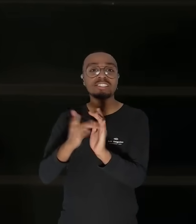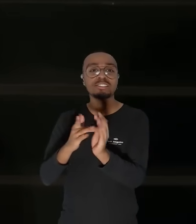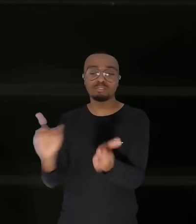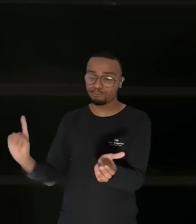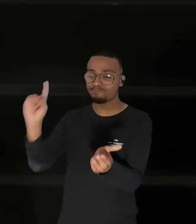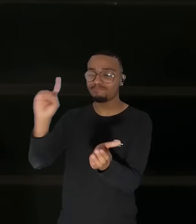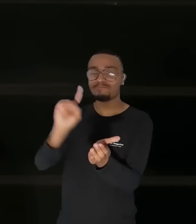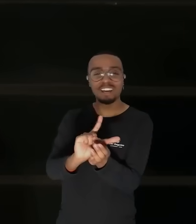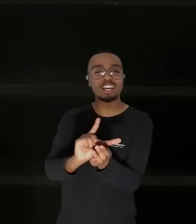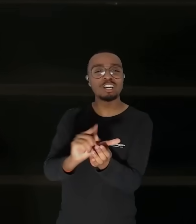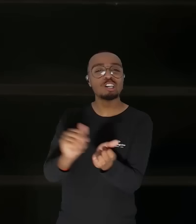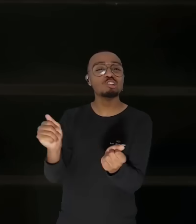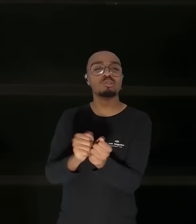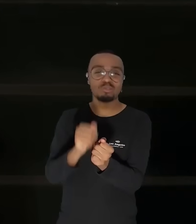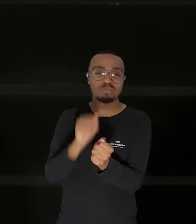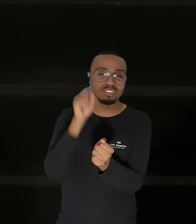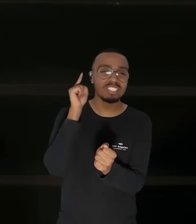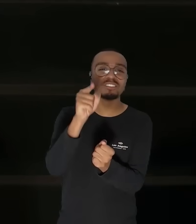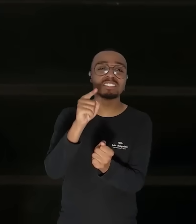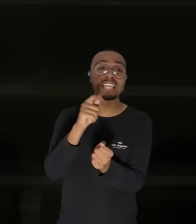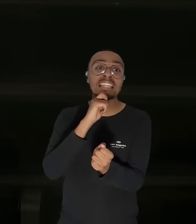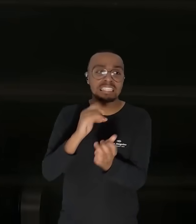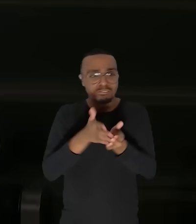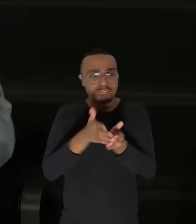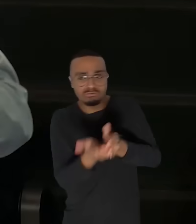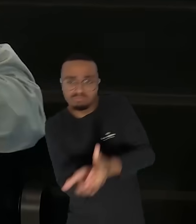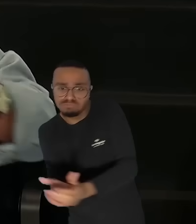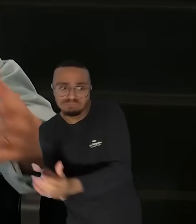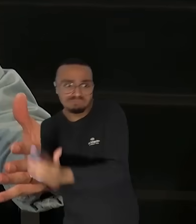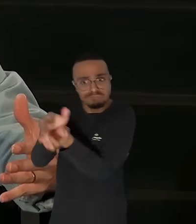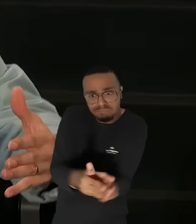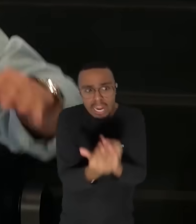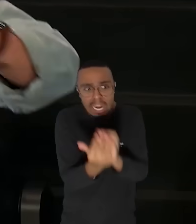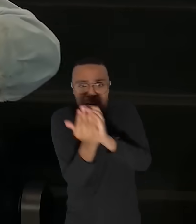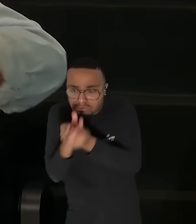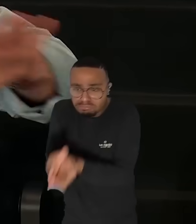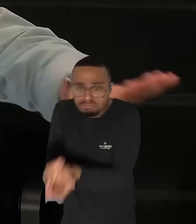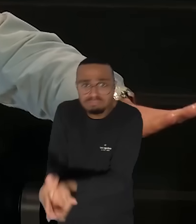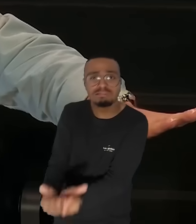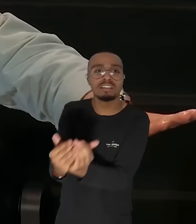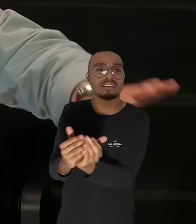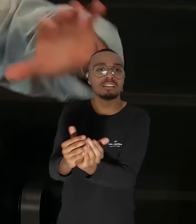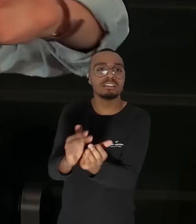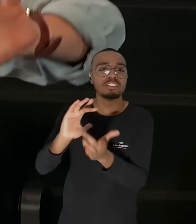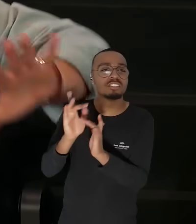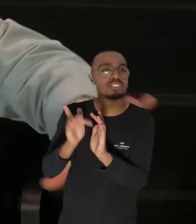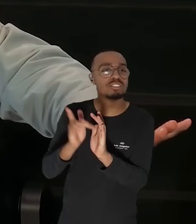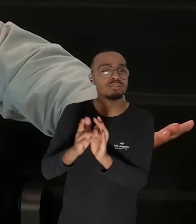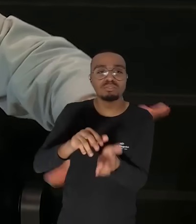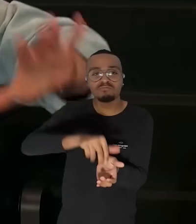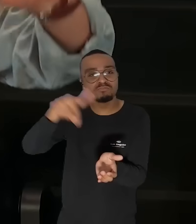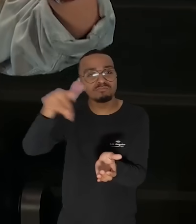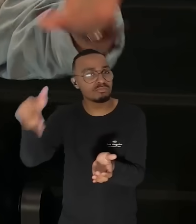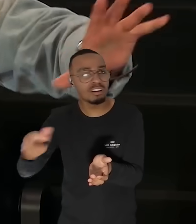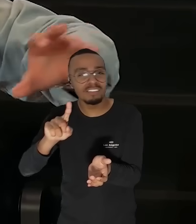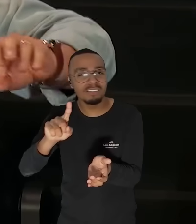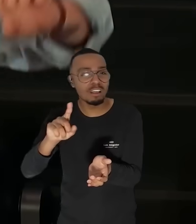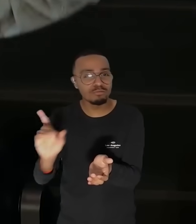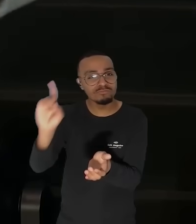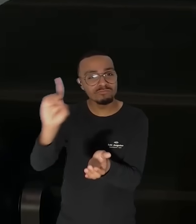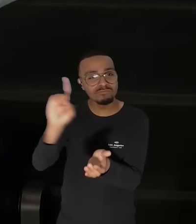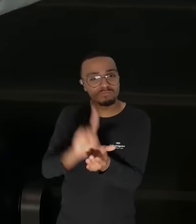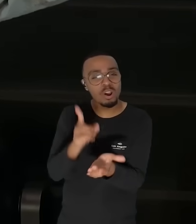deu tchau para você, muita gente disse: é demais para mim, eu não quero saber disso. Se vira, se